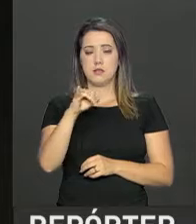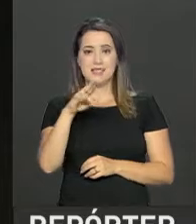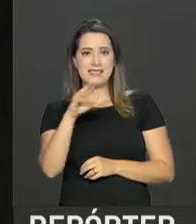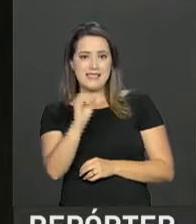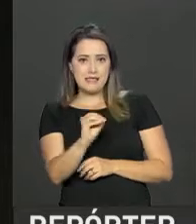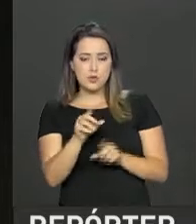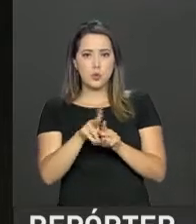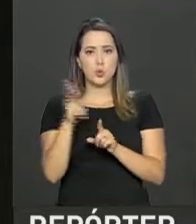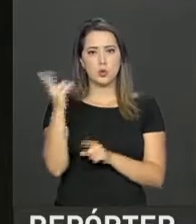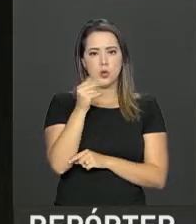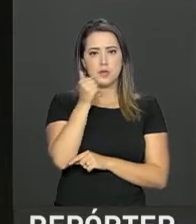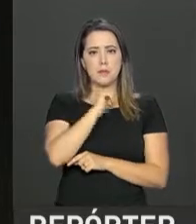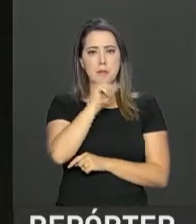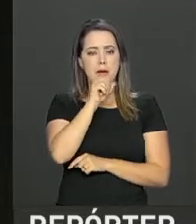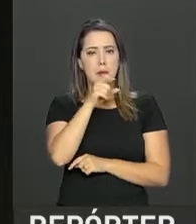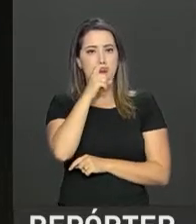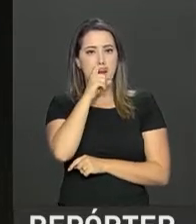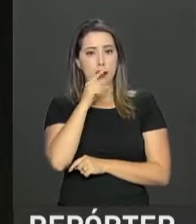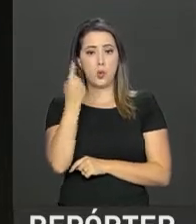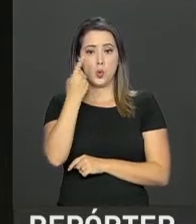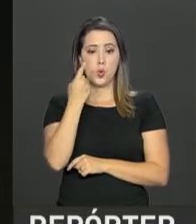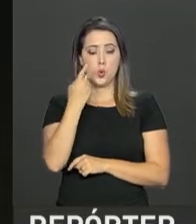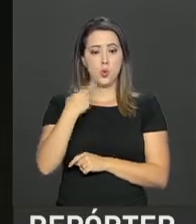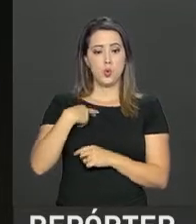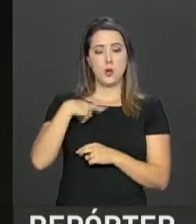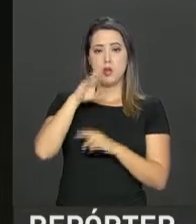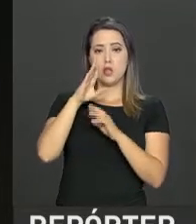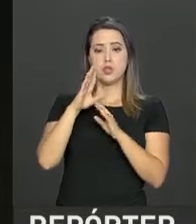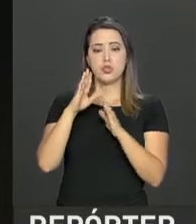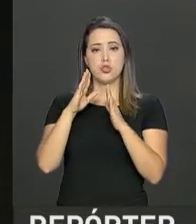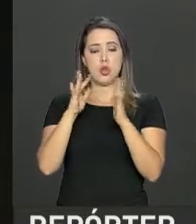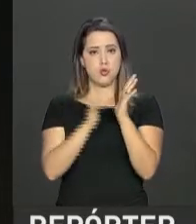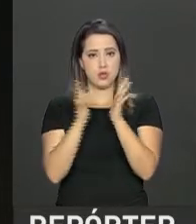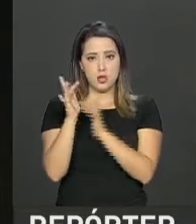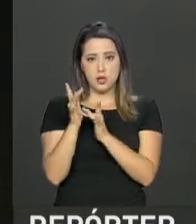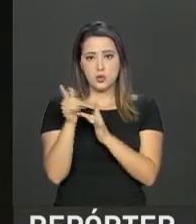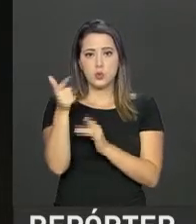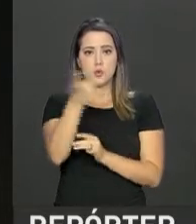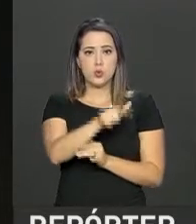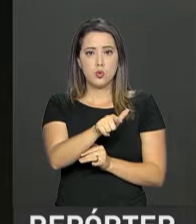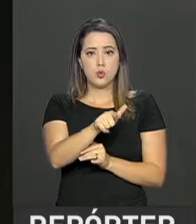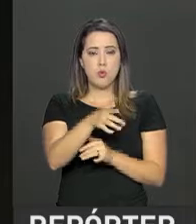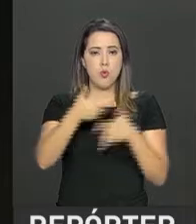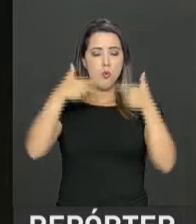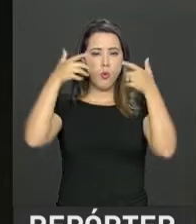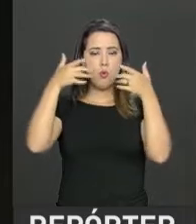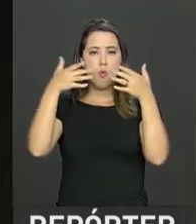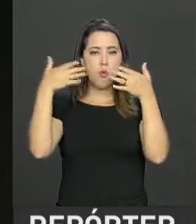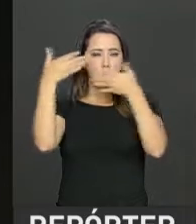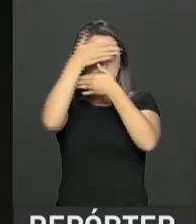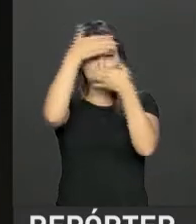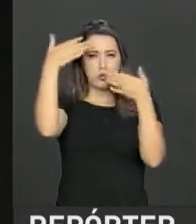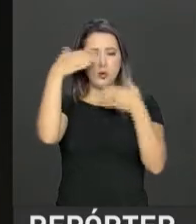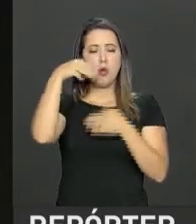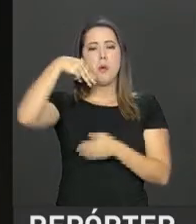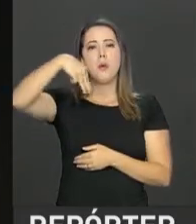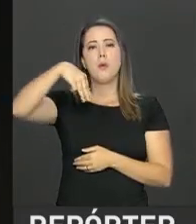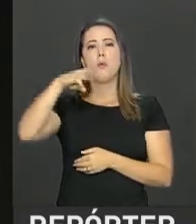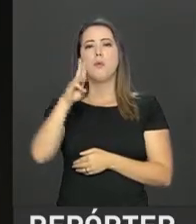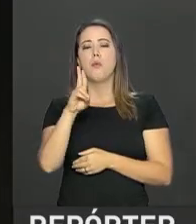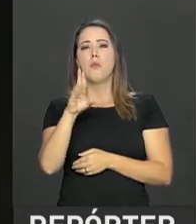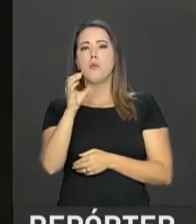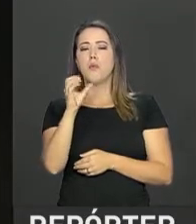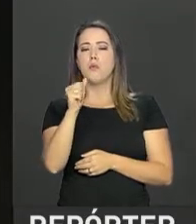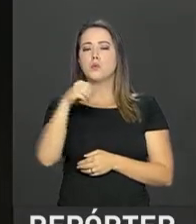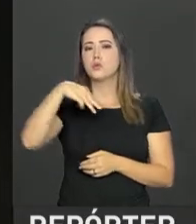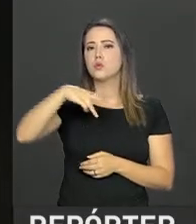e a mãe muçulmana. Por conta deles professarem religiões diferentes, o casamento deles nunca poderia ocorrer na Síria